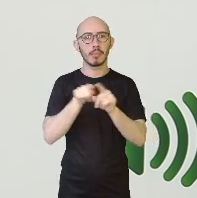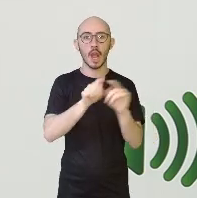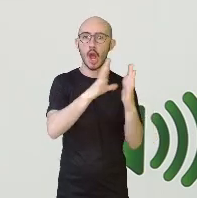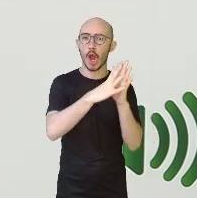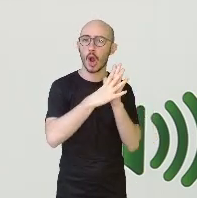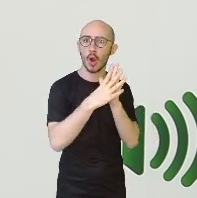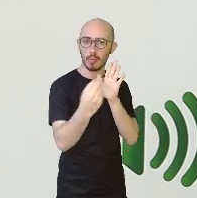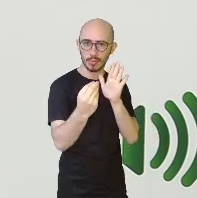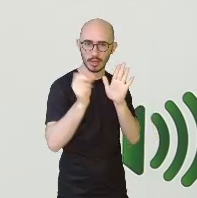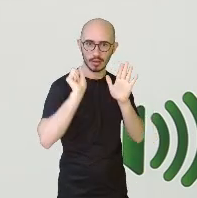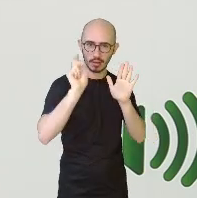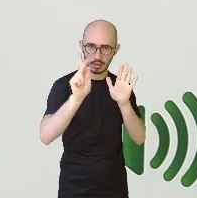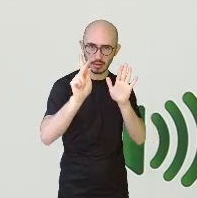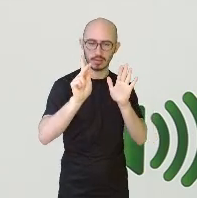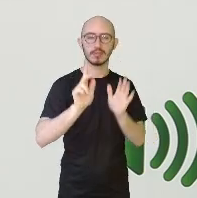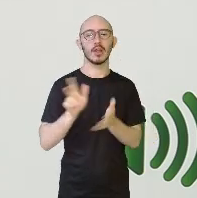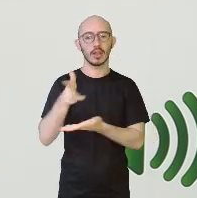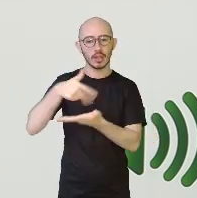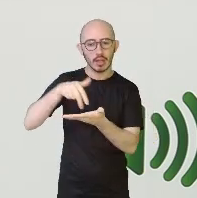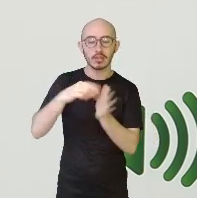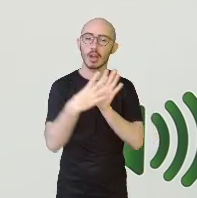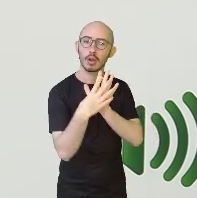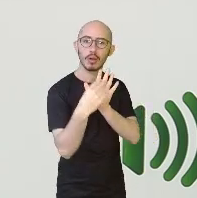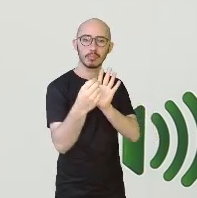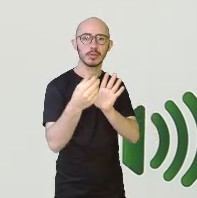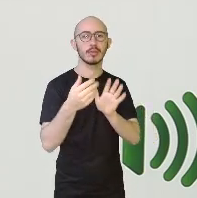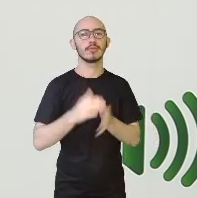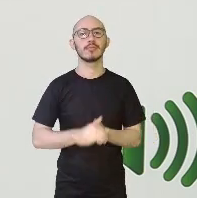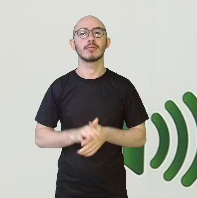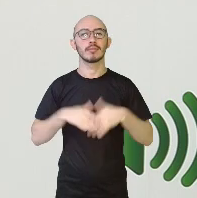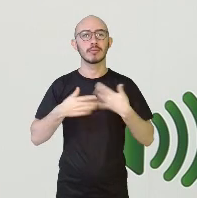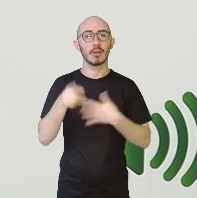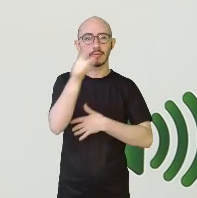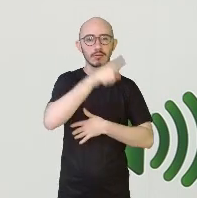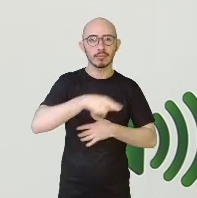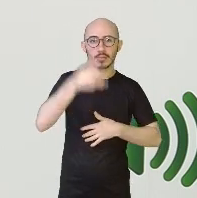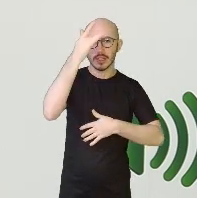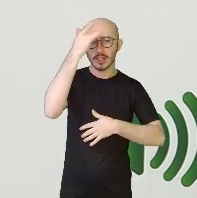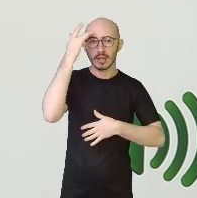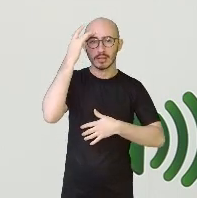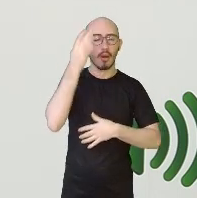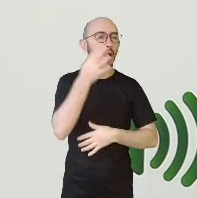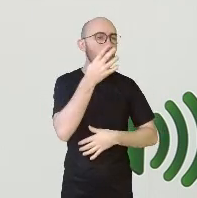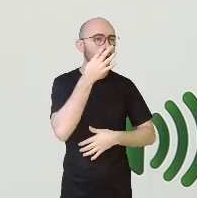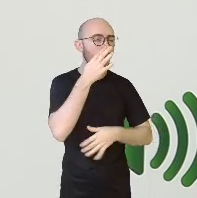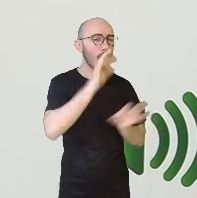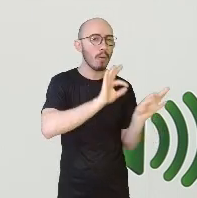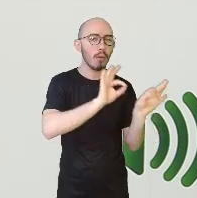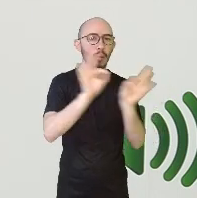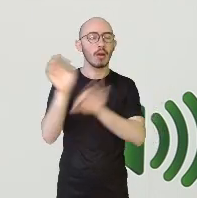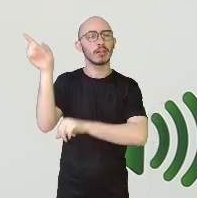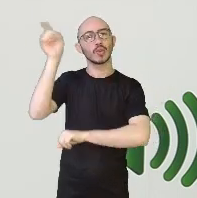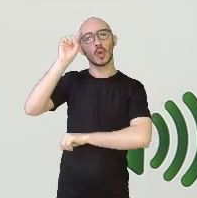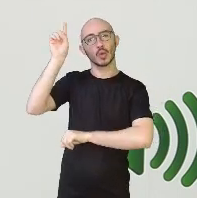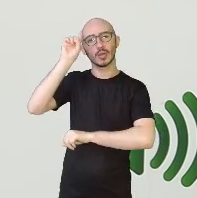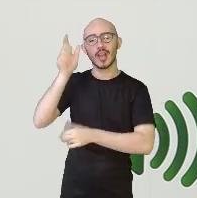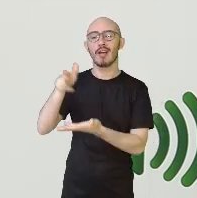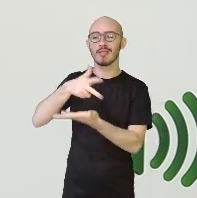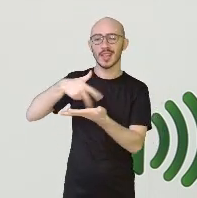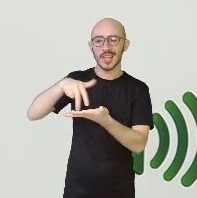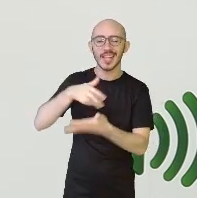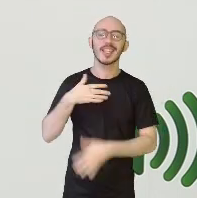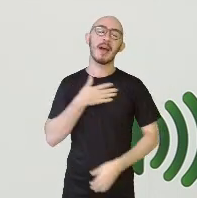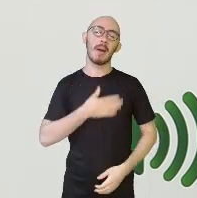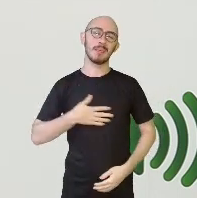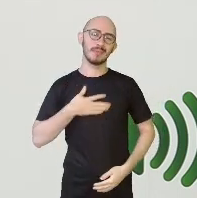movimento junto comigo. Até porque eu tenho certeza que tem gente que está me assistindo aí que todo dia gosta de dançar, todo dia gosta